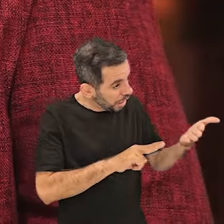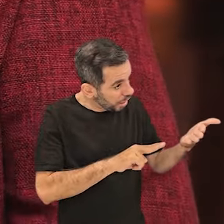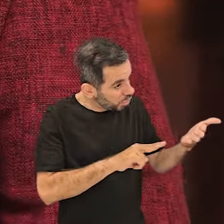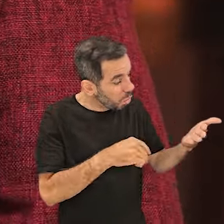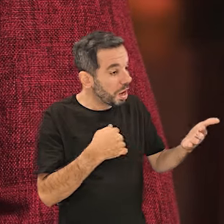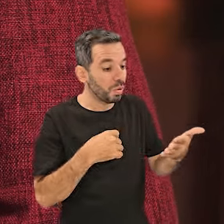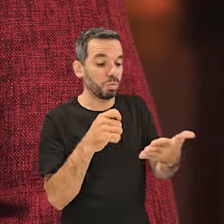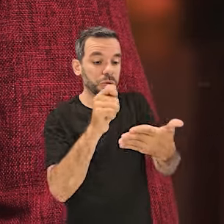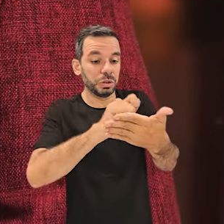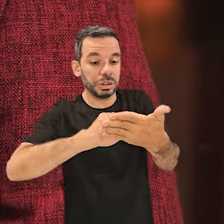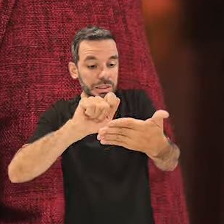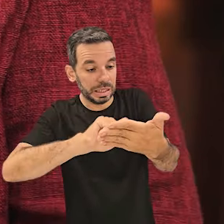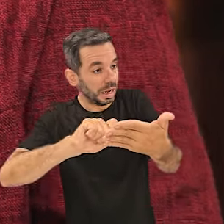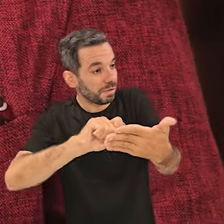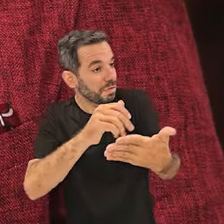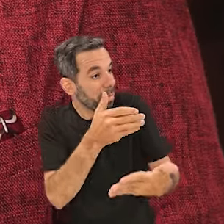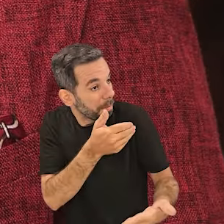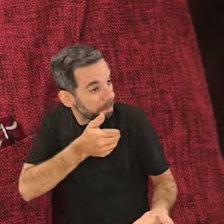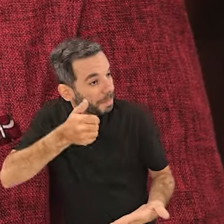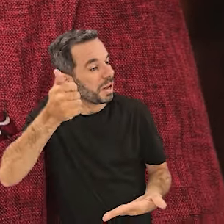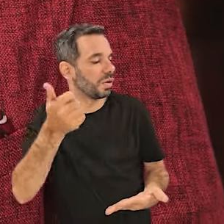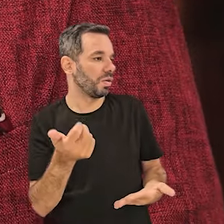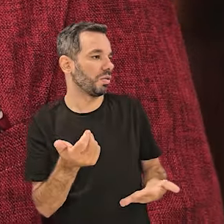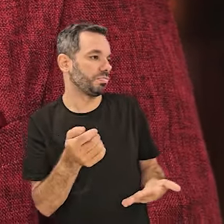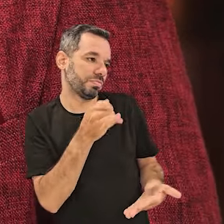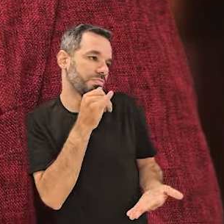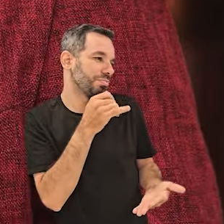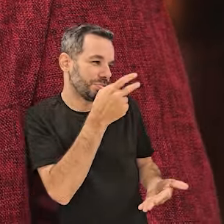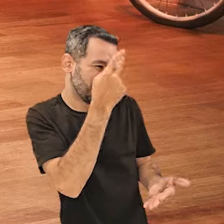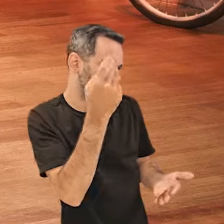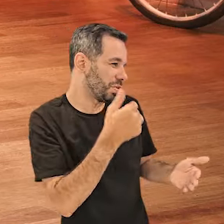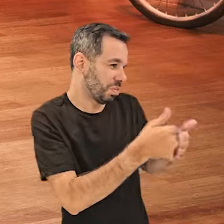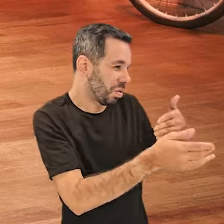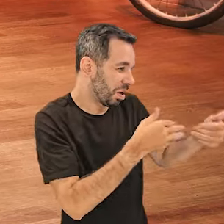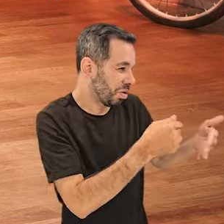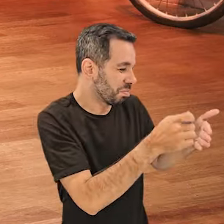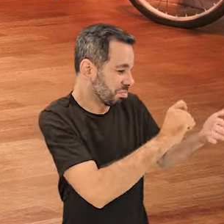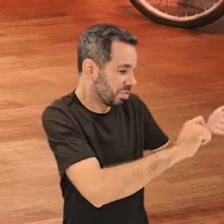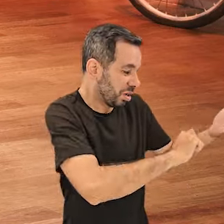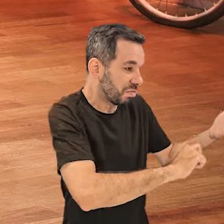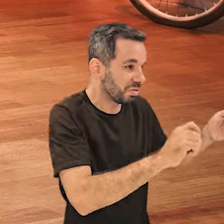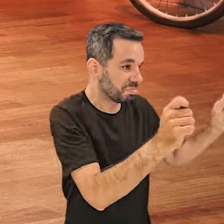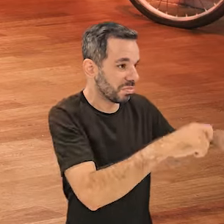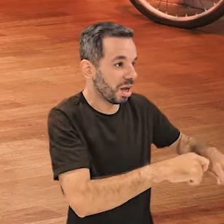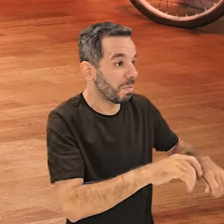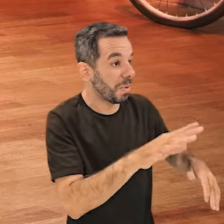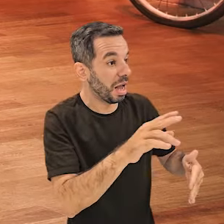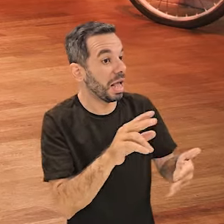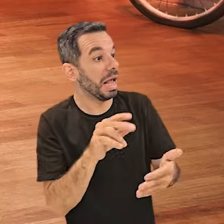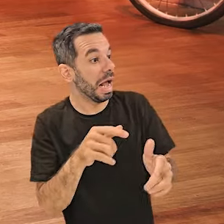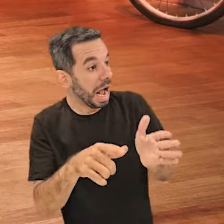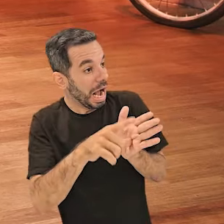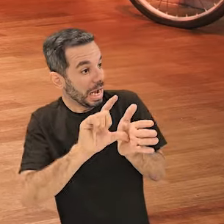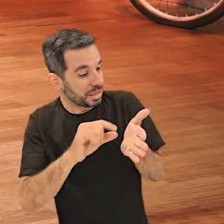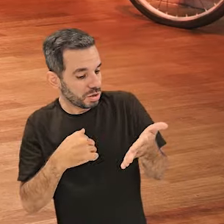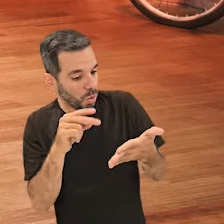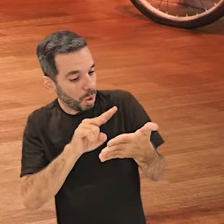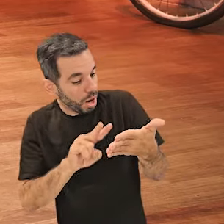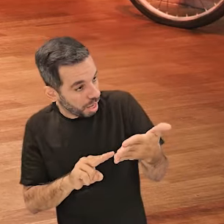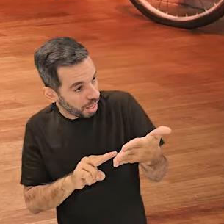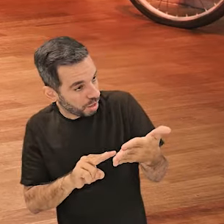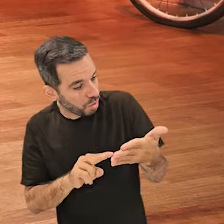escreve melhor. Sim. Né? Qualquer pessoa pode escrever, mas quem lê, escreve melhor. A gente sempre fala disso. É repertório, né? Bagagem. Sim.